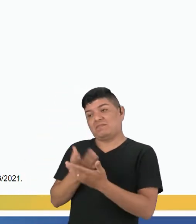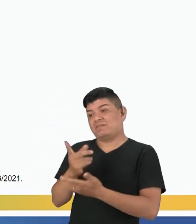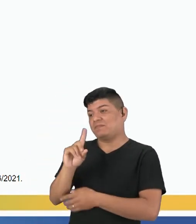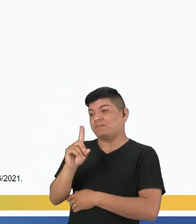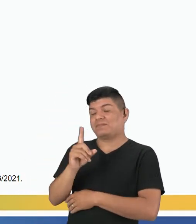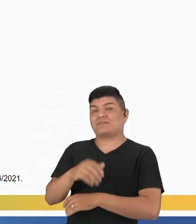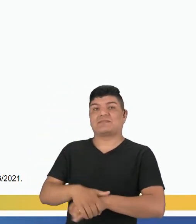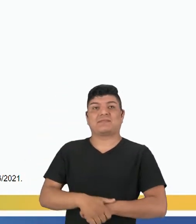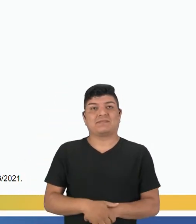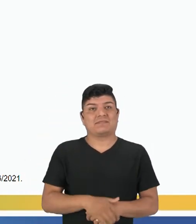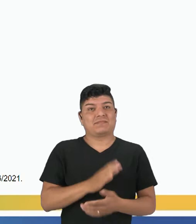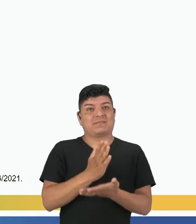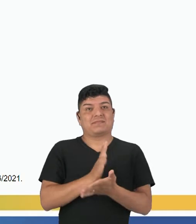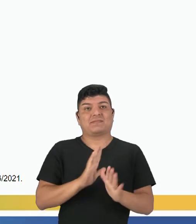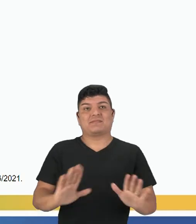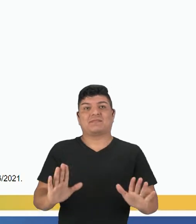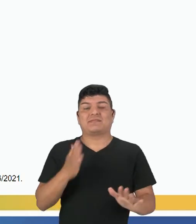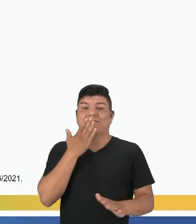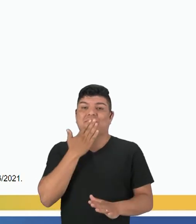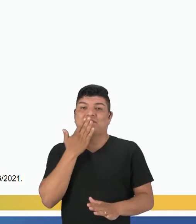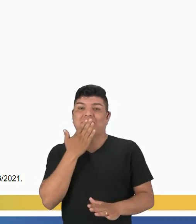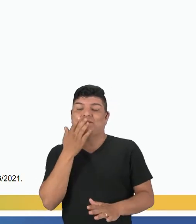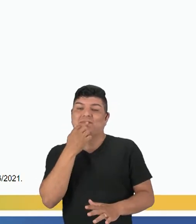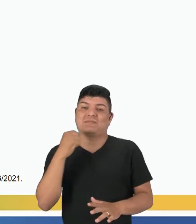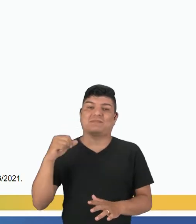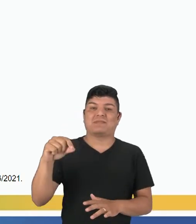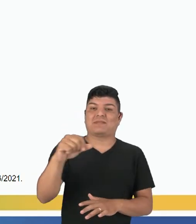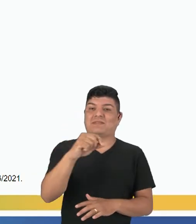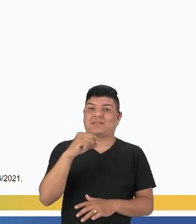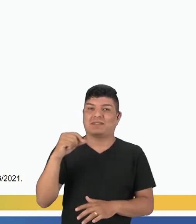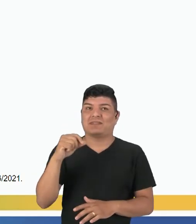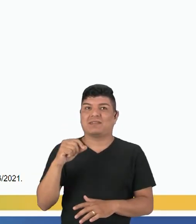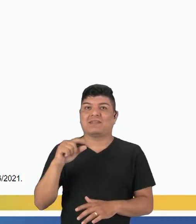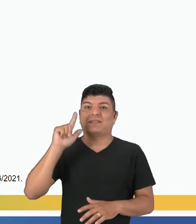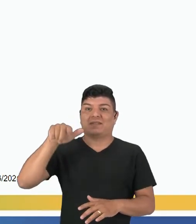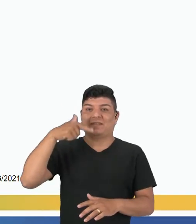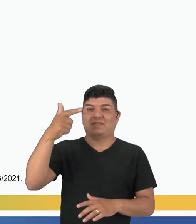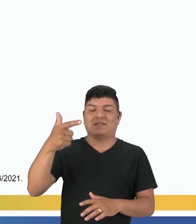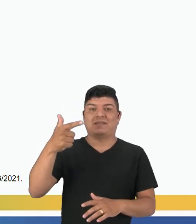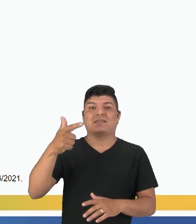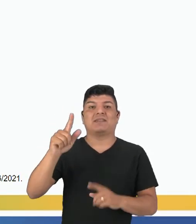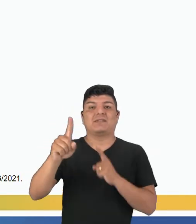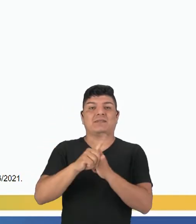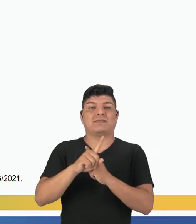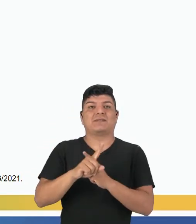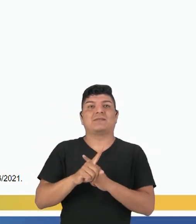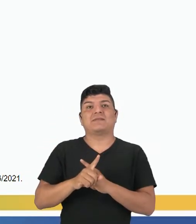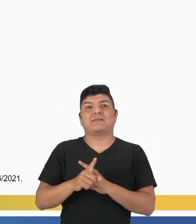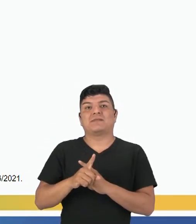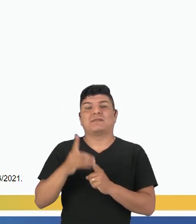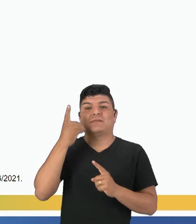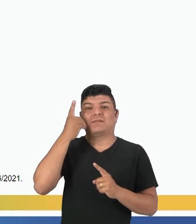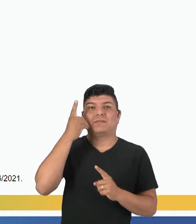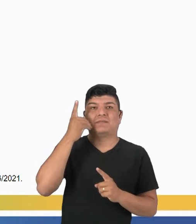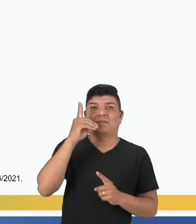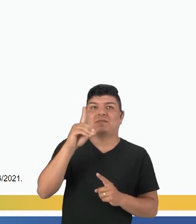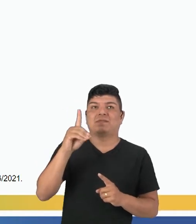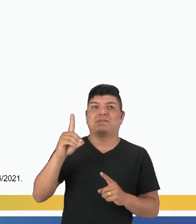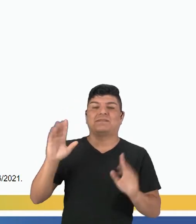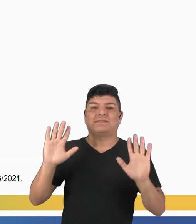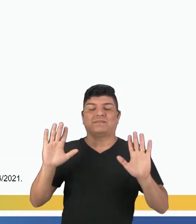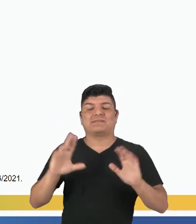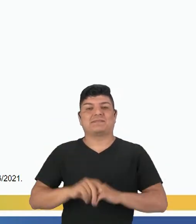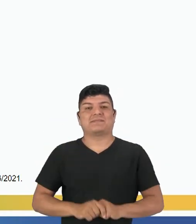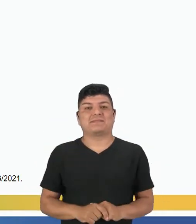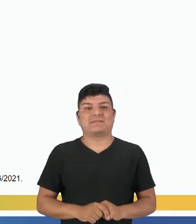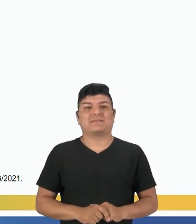acreditar. Acabou-se que era doce e que era salgado. Até o programa que vem, com mais um De Onde